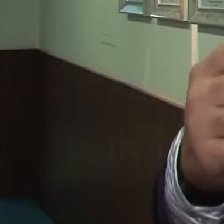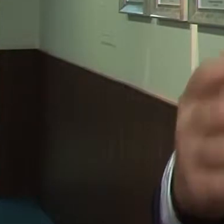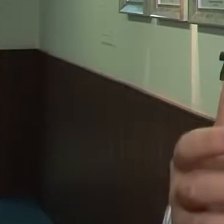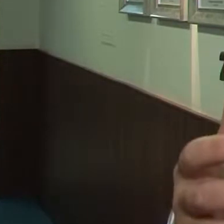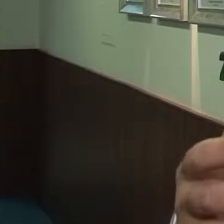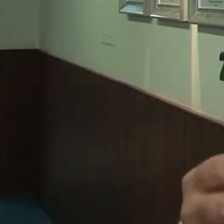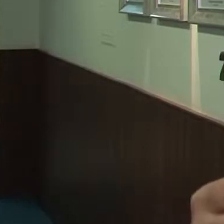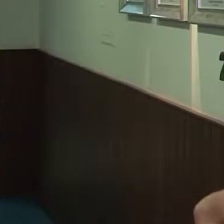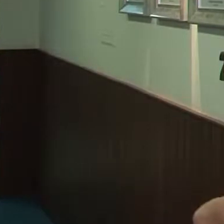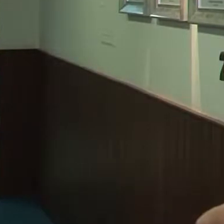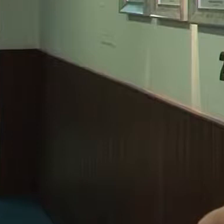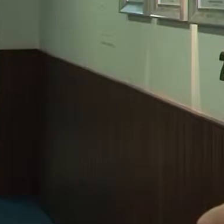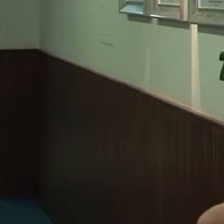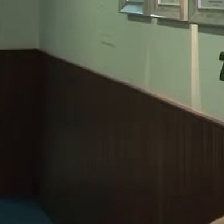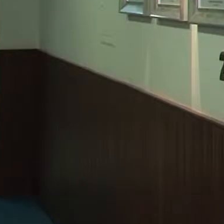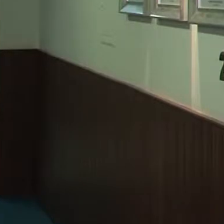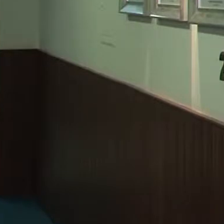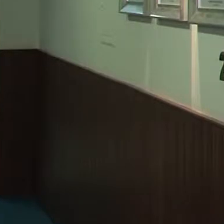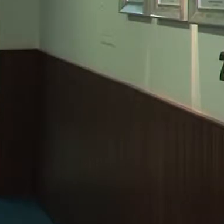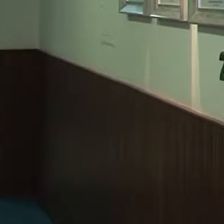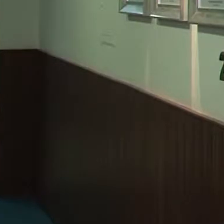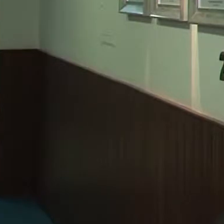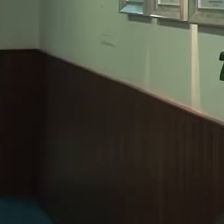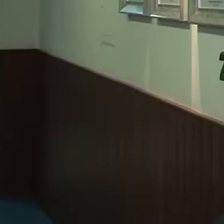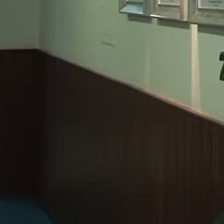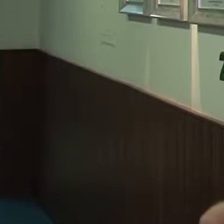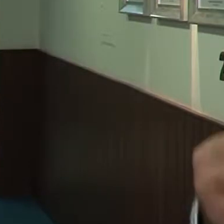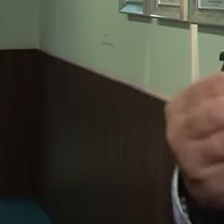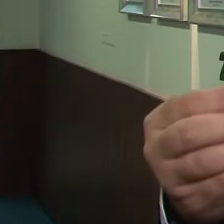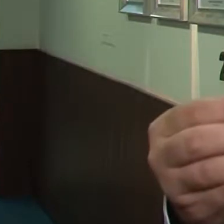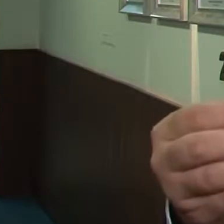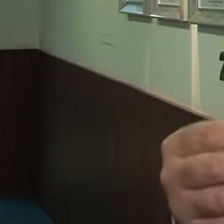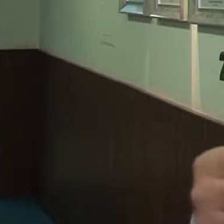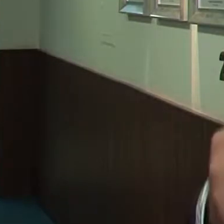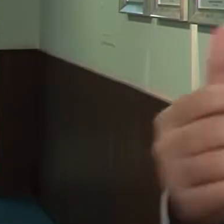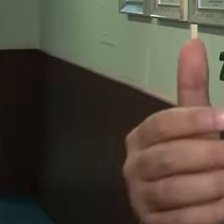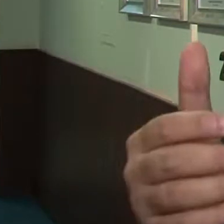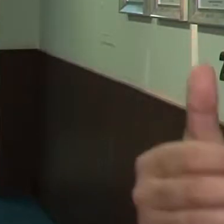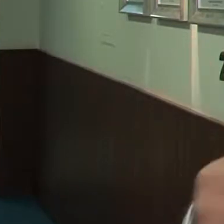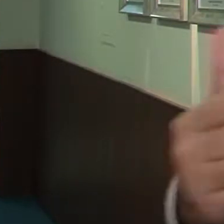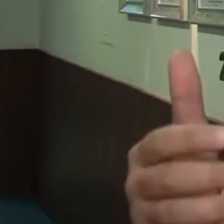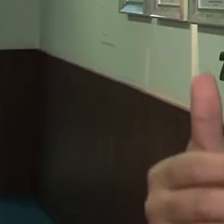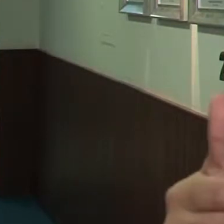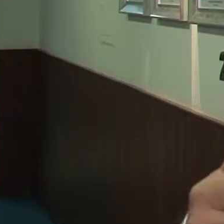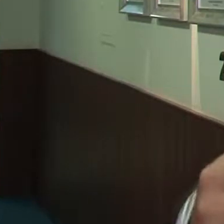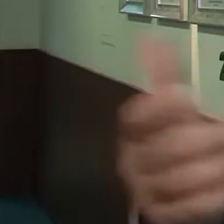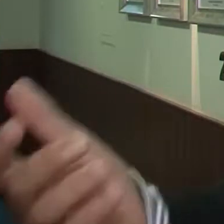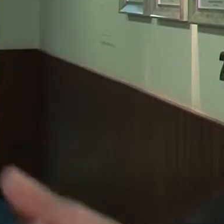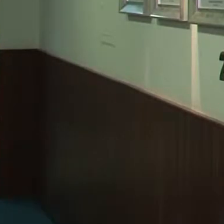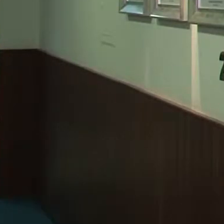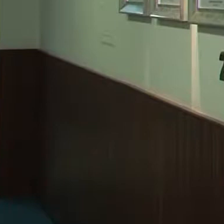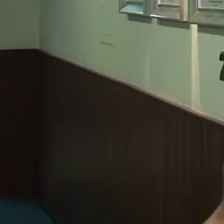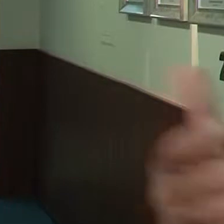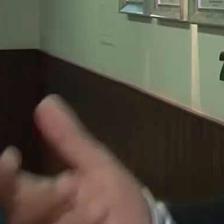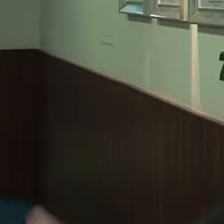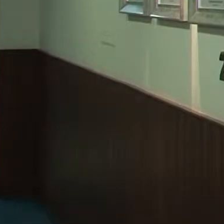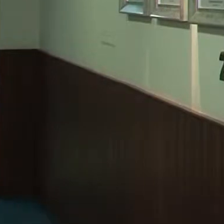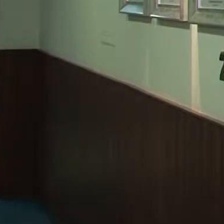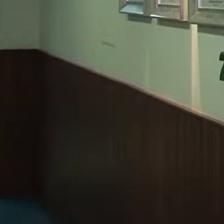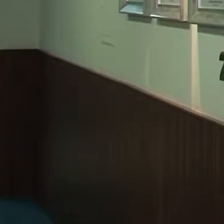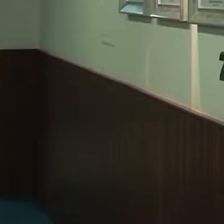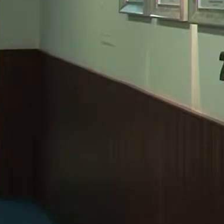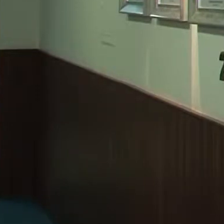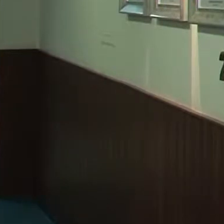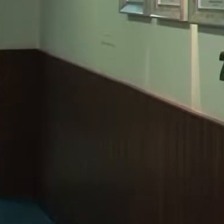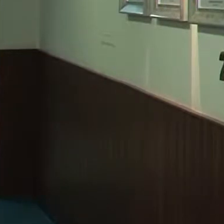o manual do cidadão, um importante cidadão saber, porque ele entra no detalhe da vida, da convivência e dos apartamentos do lado de